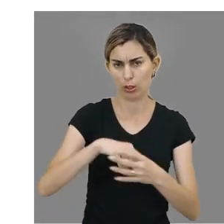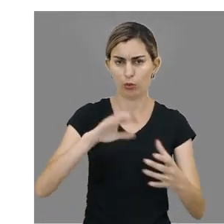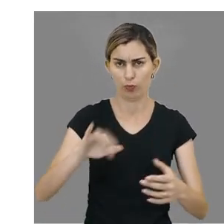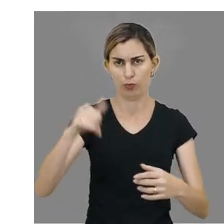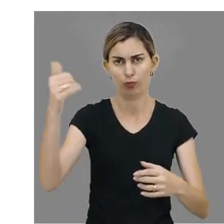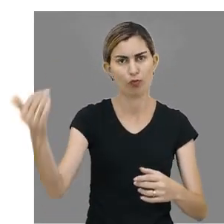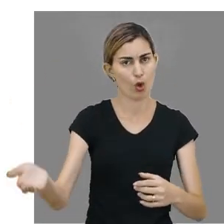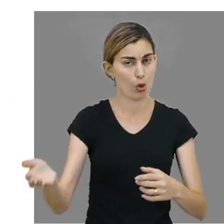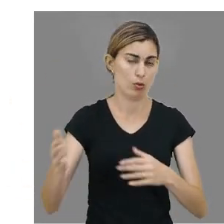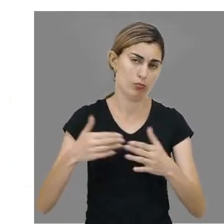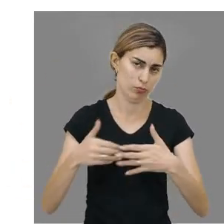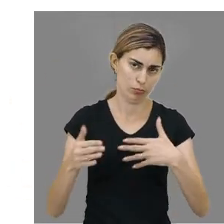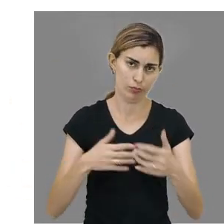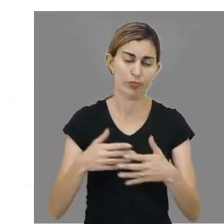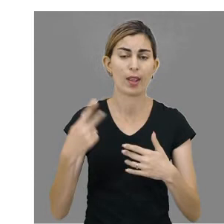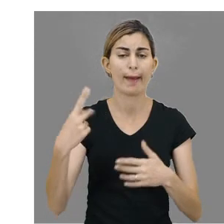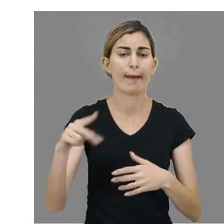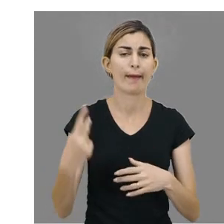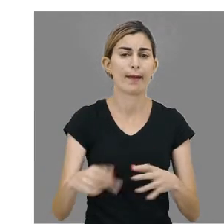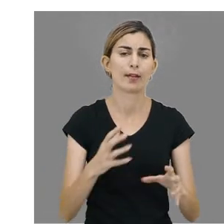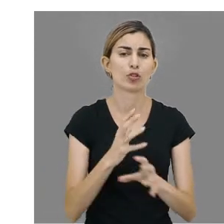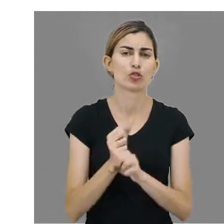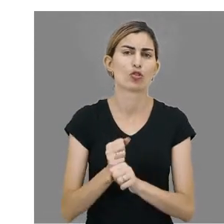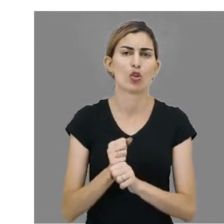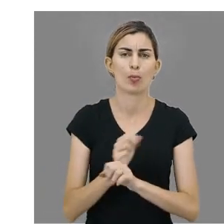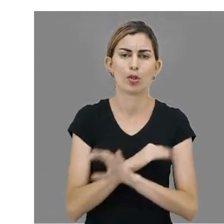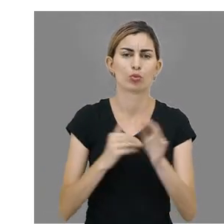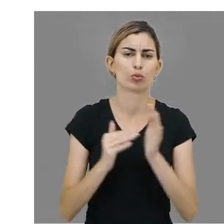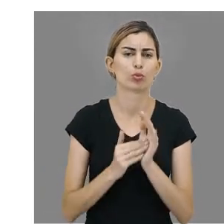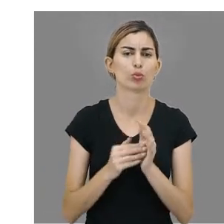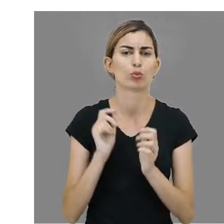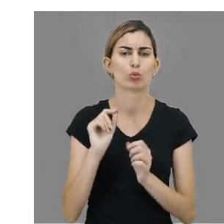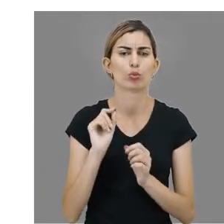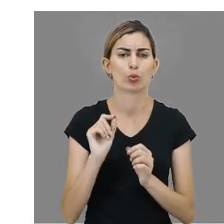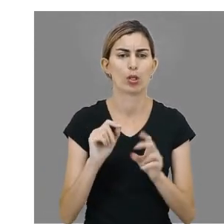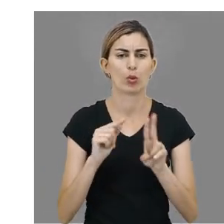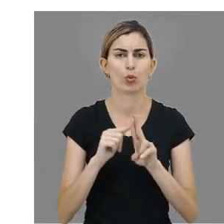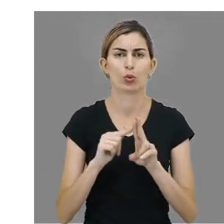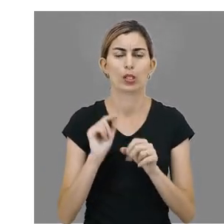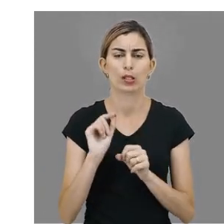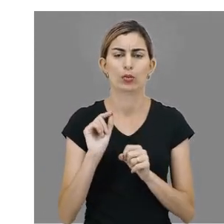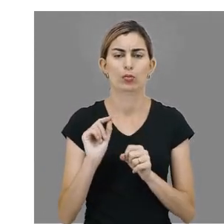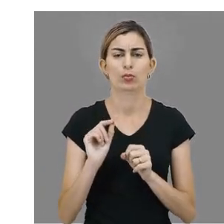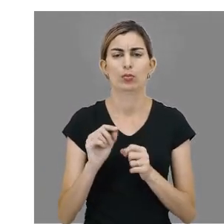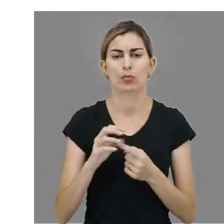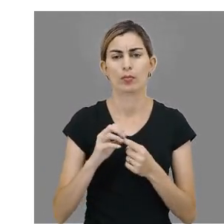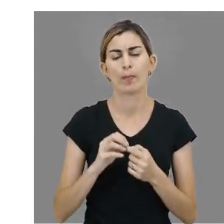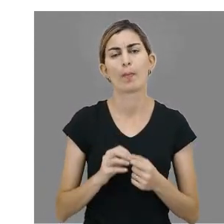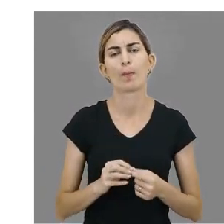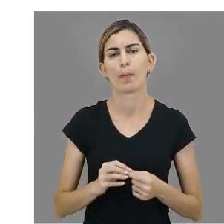interno quanto para ambiente externo, ele vai dar o total da unidade.